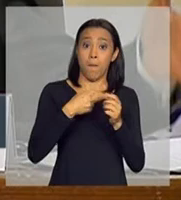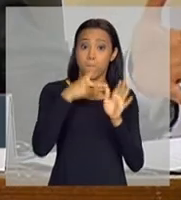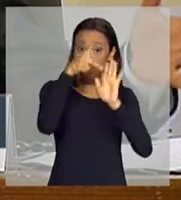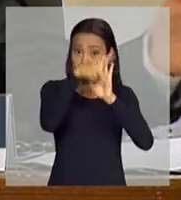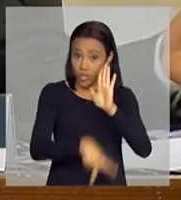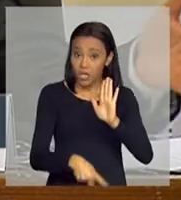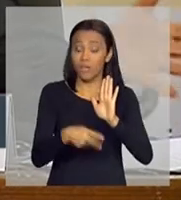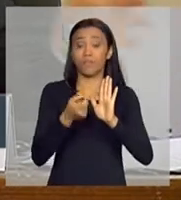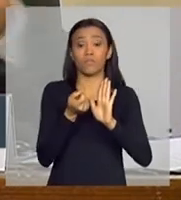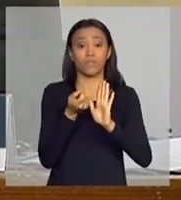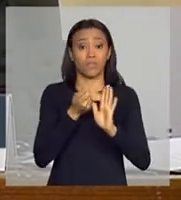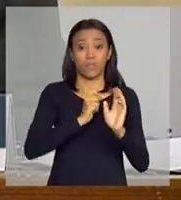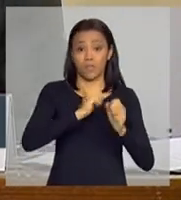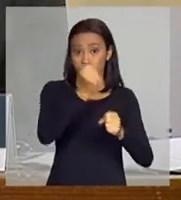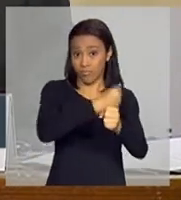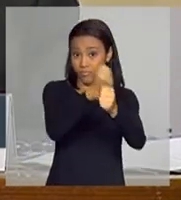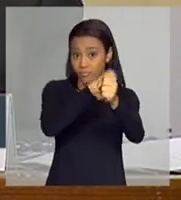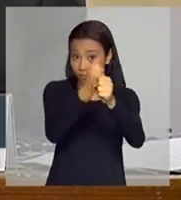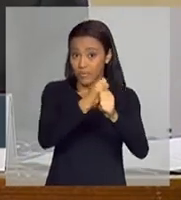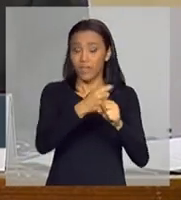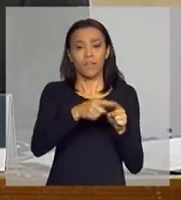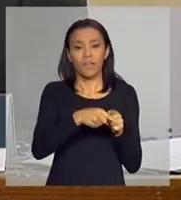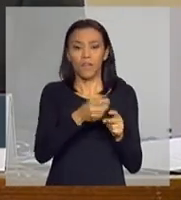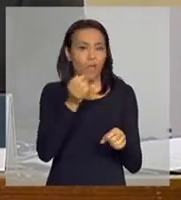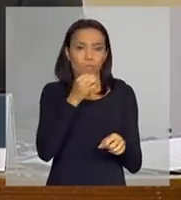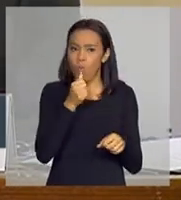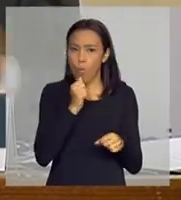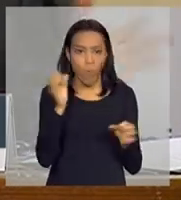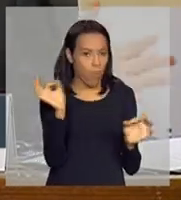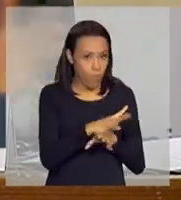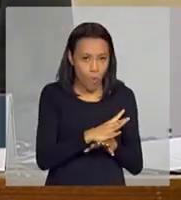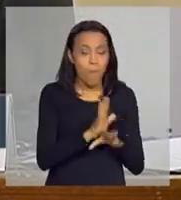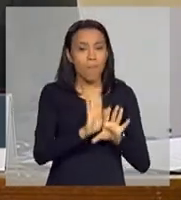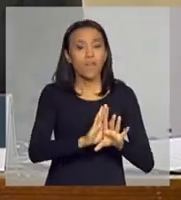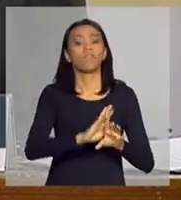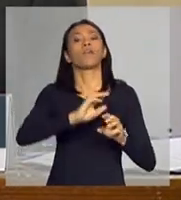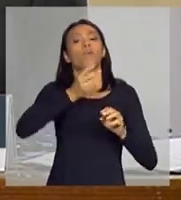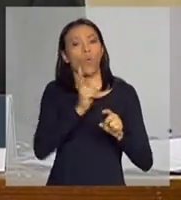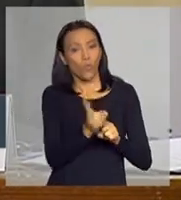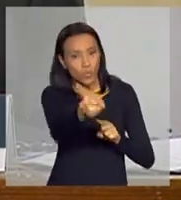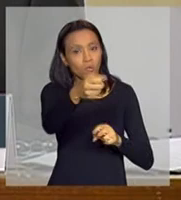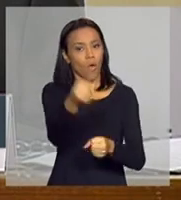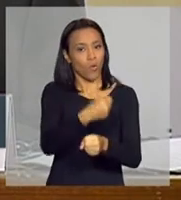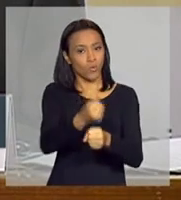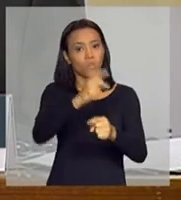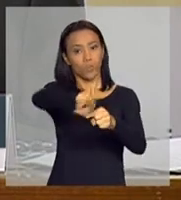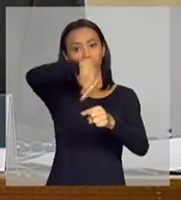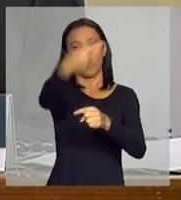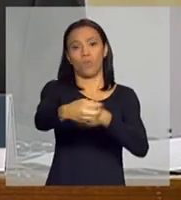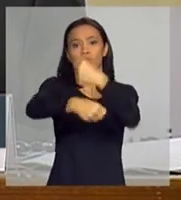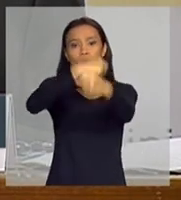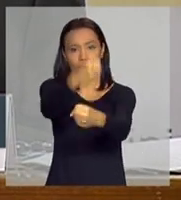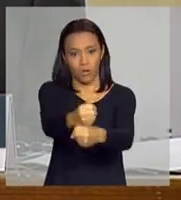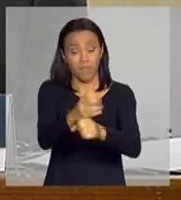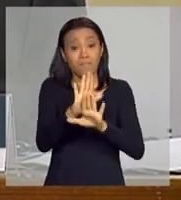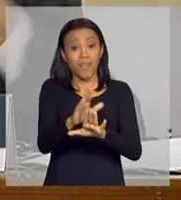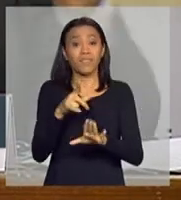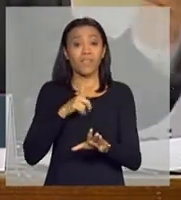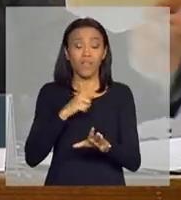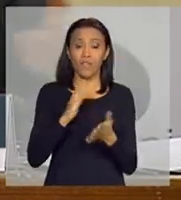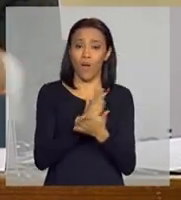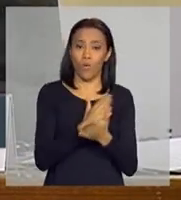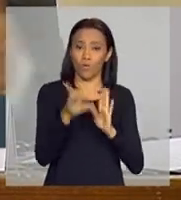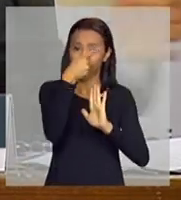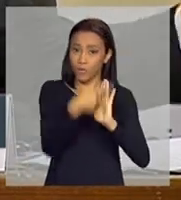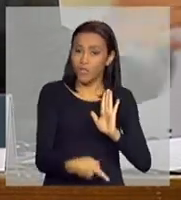foram iniciados no ano e que tem continuidade nos anos seguintes existem ali até obras e projetos que não andaram que